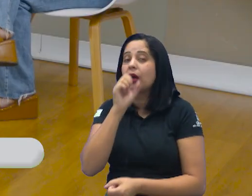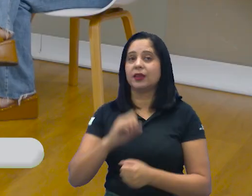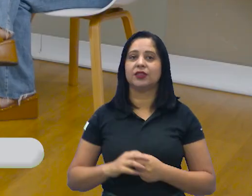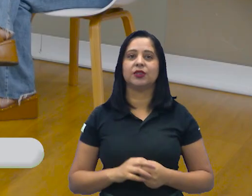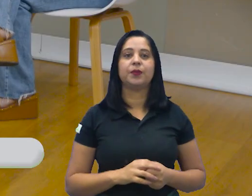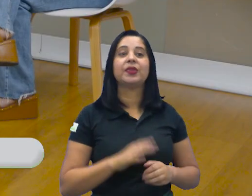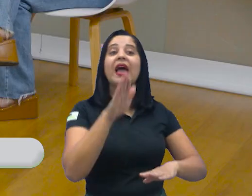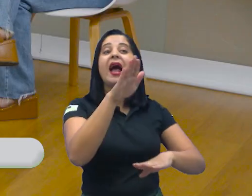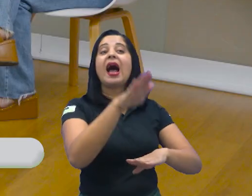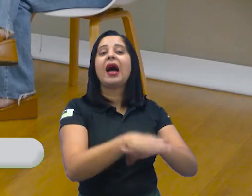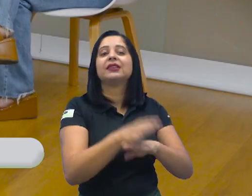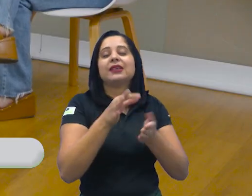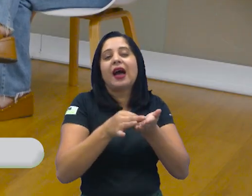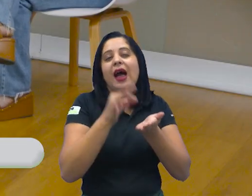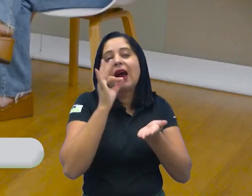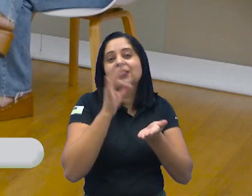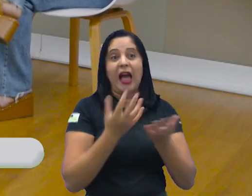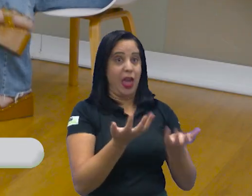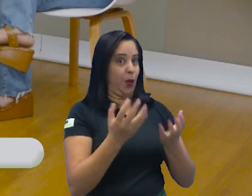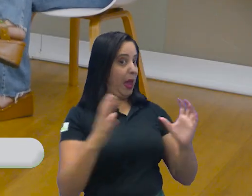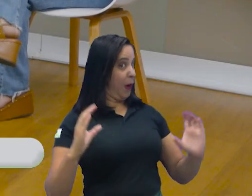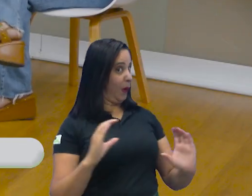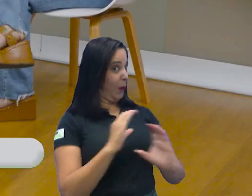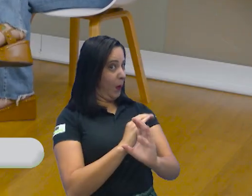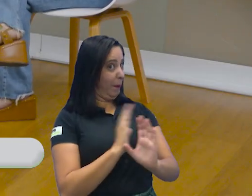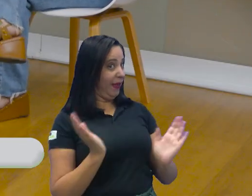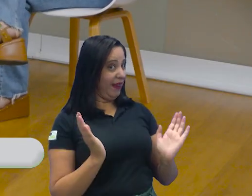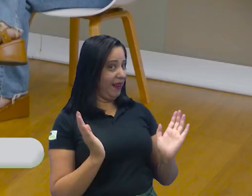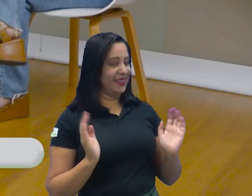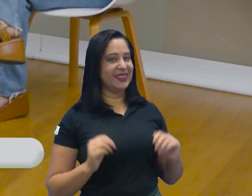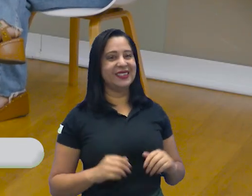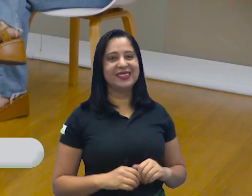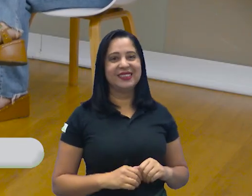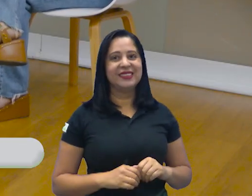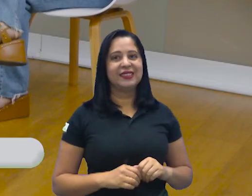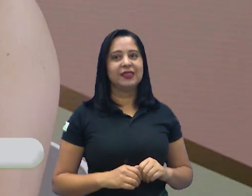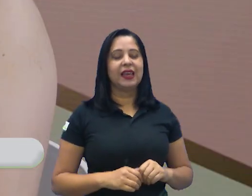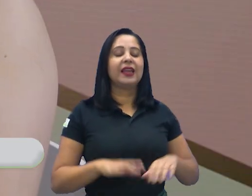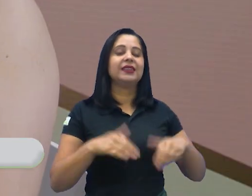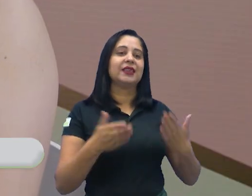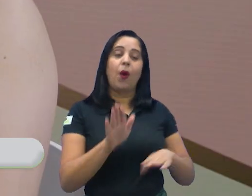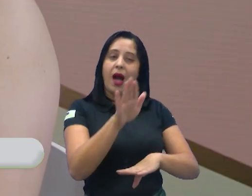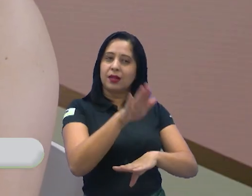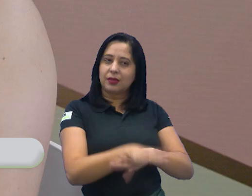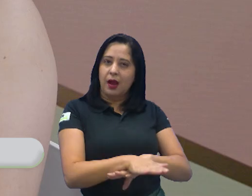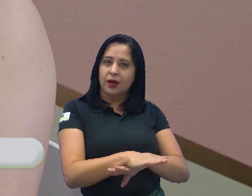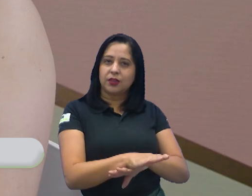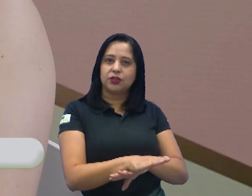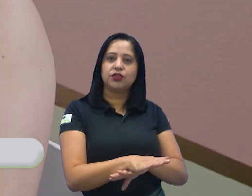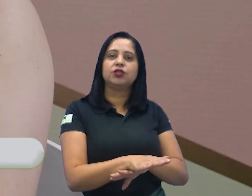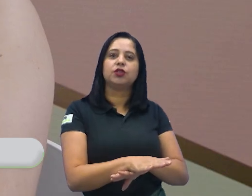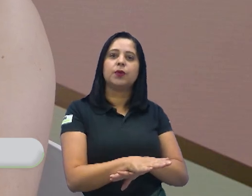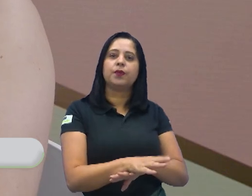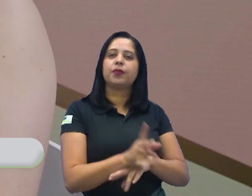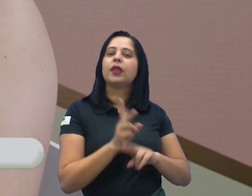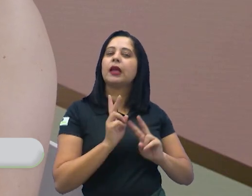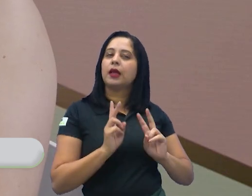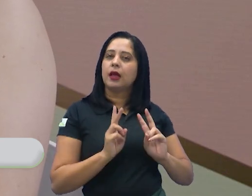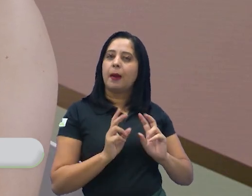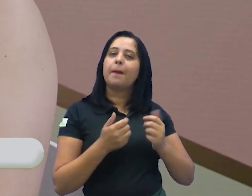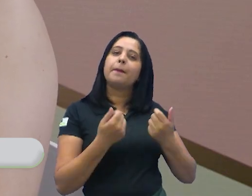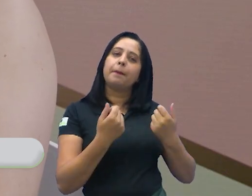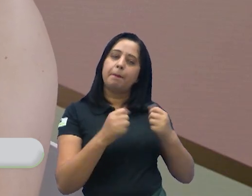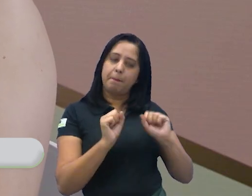tarde e a janta? Olha, eu quero a refeição completa. Lanche da tarde, eu sempre gosto de deixar uma fonte também rica em